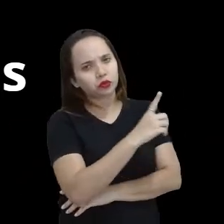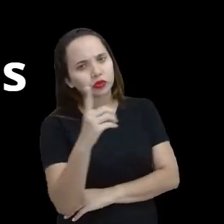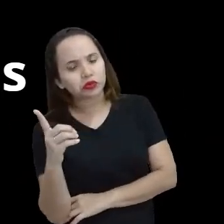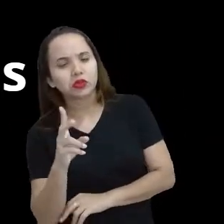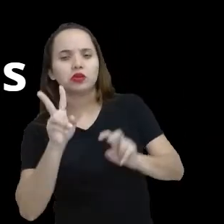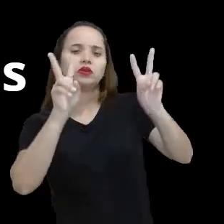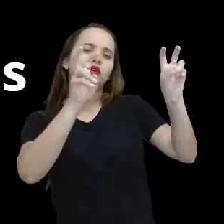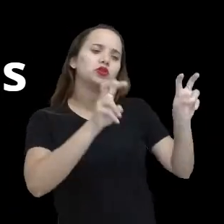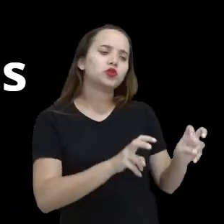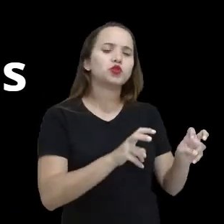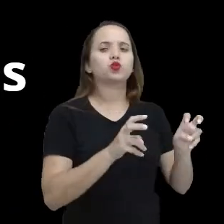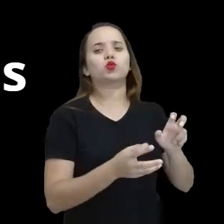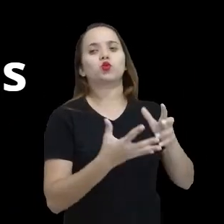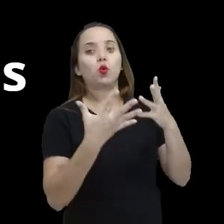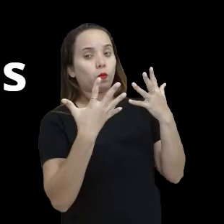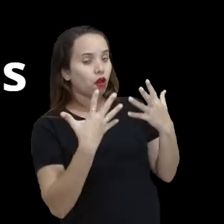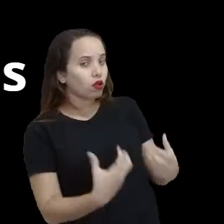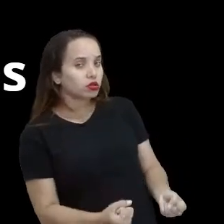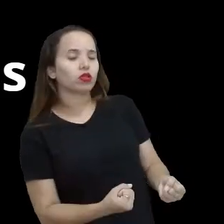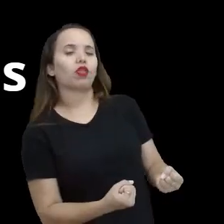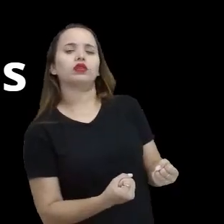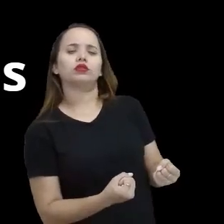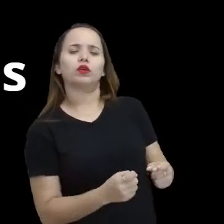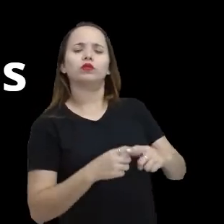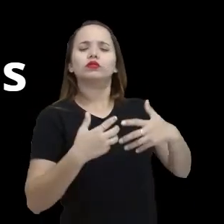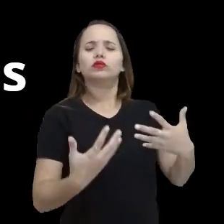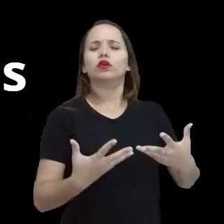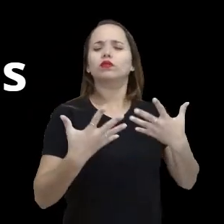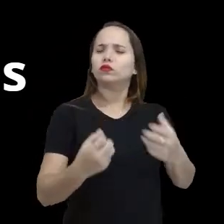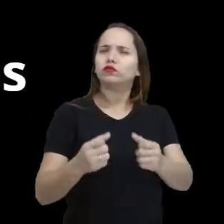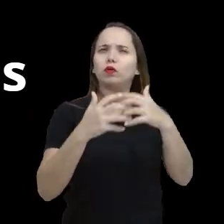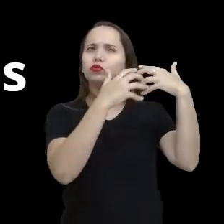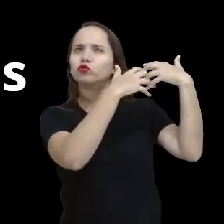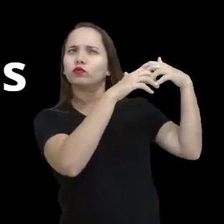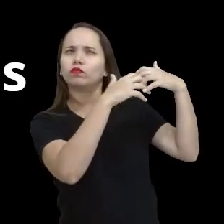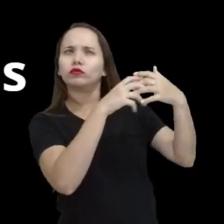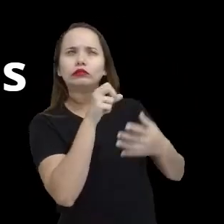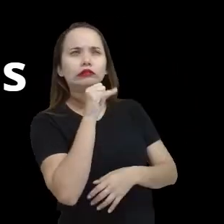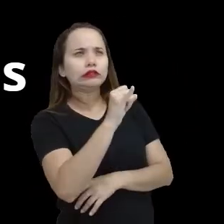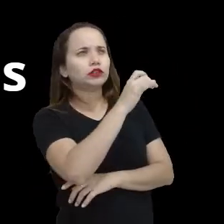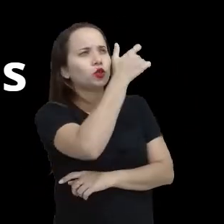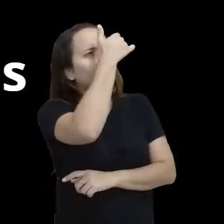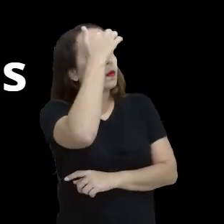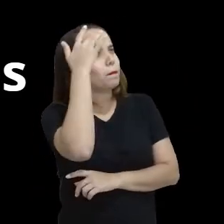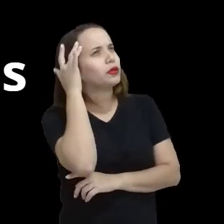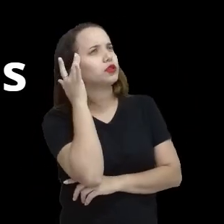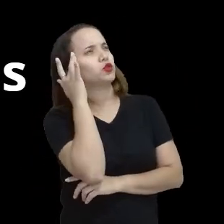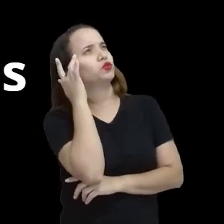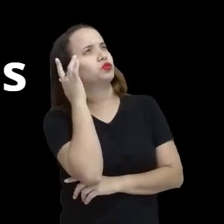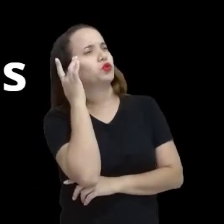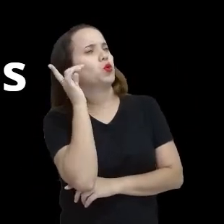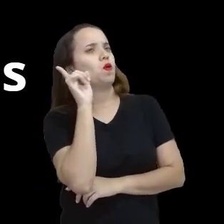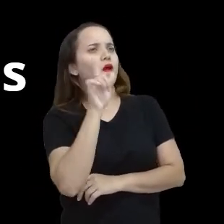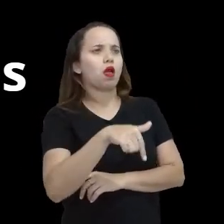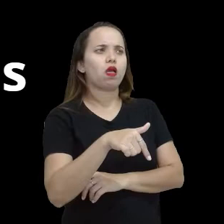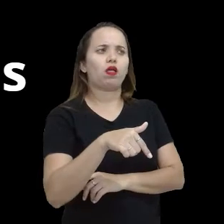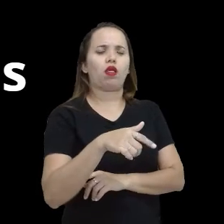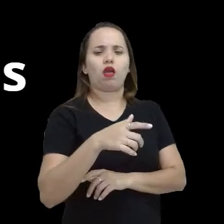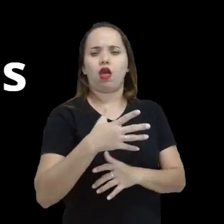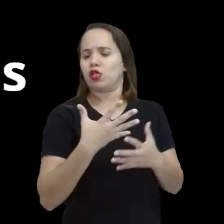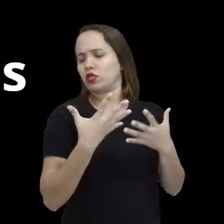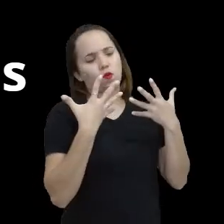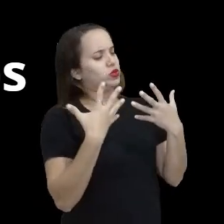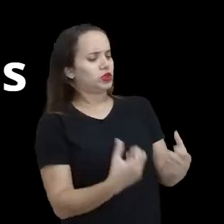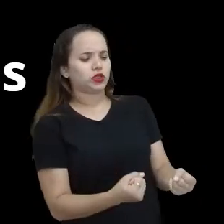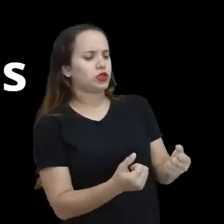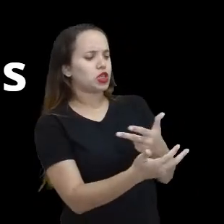a tolerância. Pois bem, gente, vamos pensar juntos e juntas. Se uma pessoa, então, essa pessoa ela é intolerante e ela